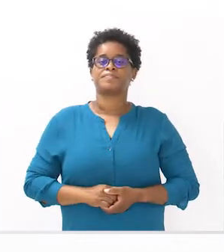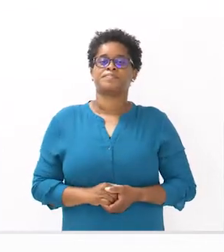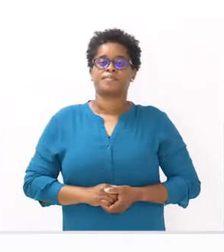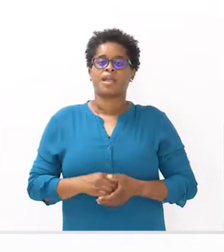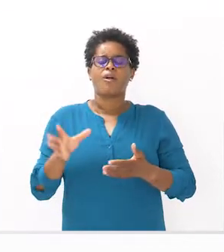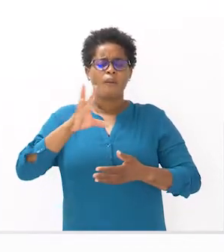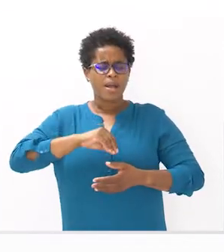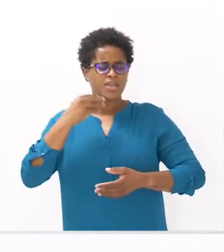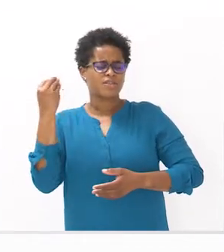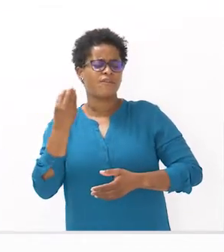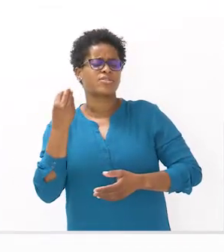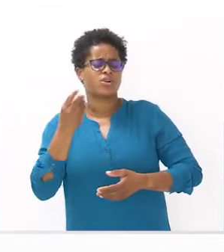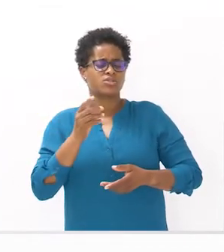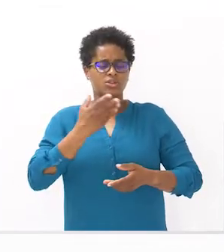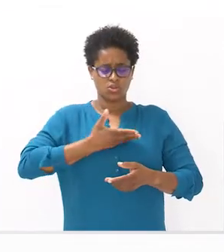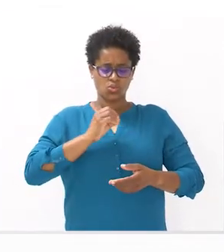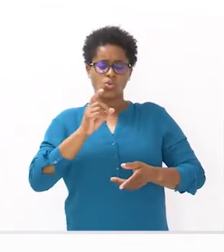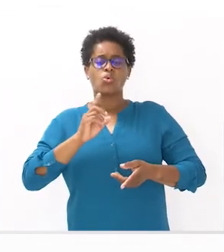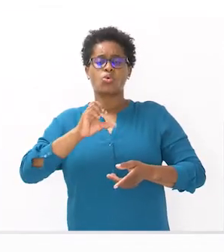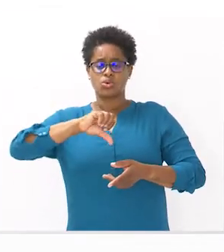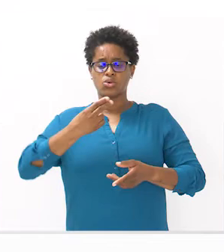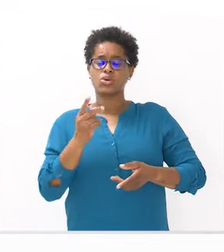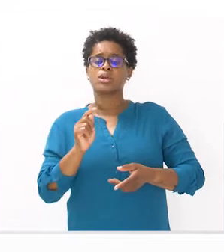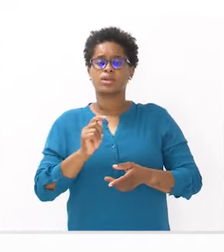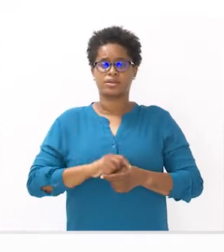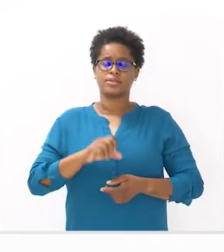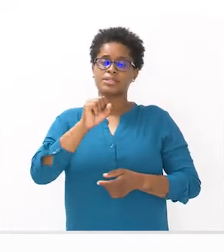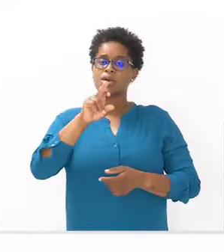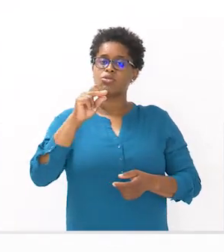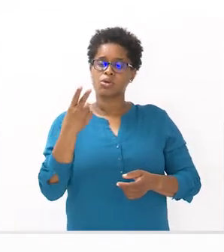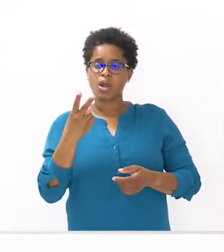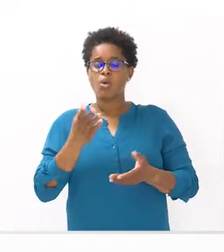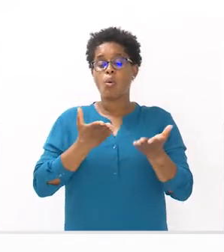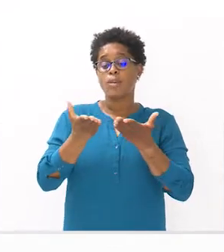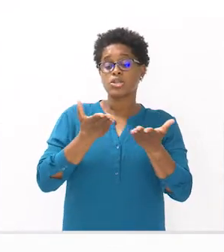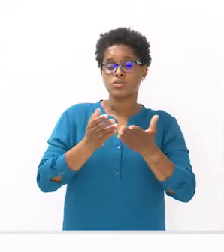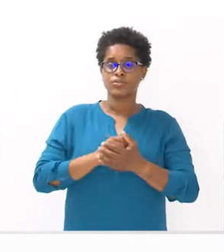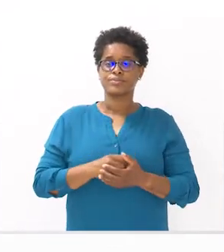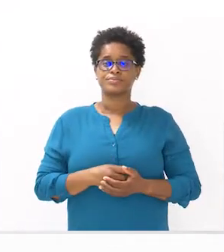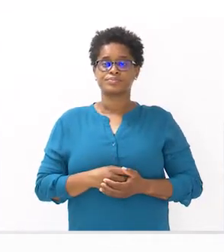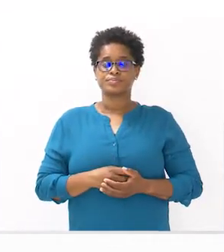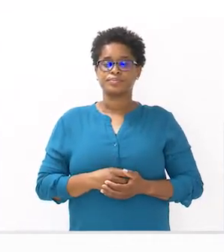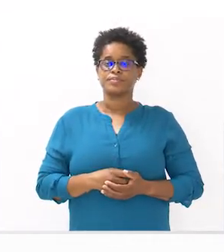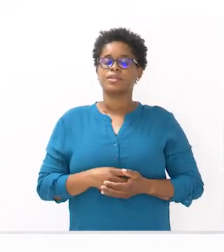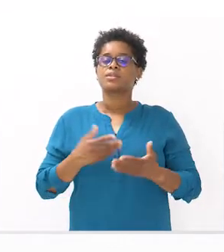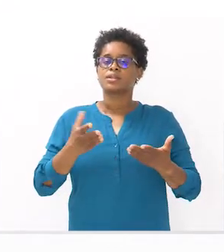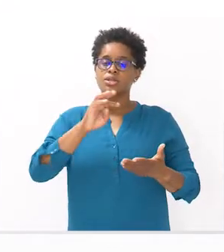Portanto, mais vaidosa do que no grau comparativo